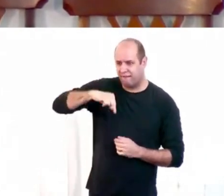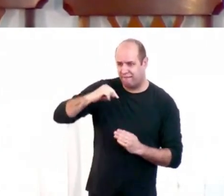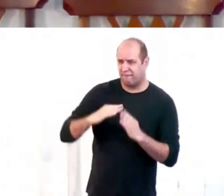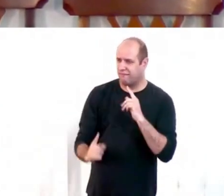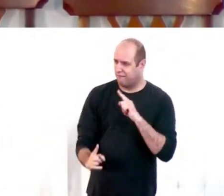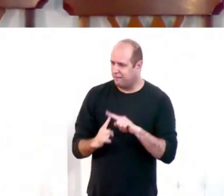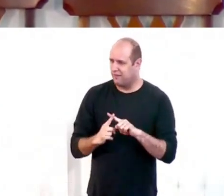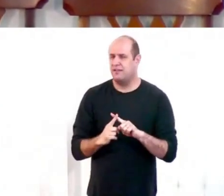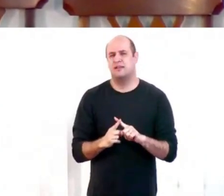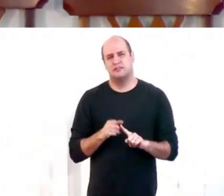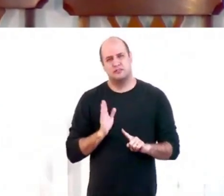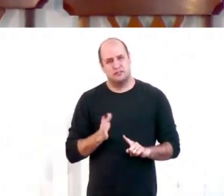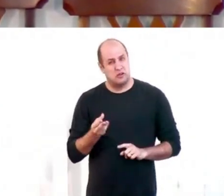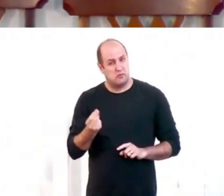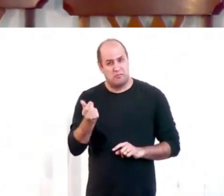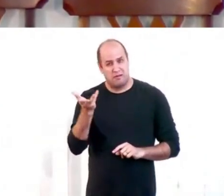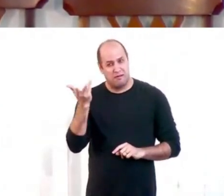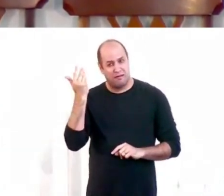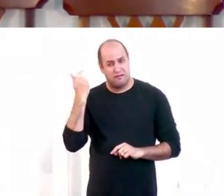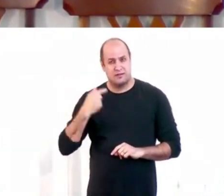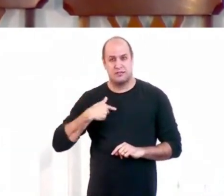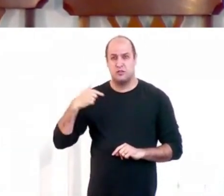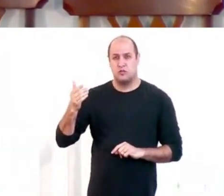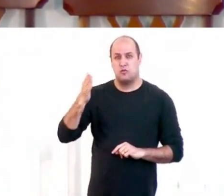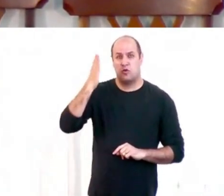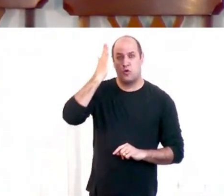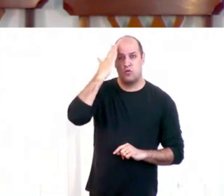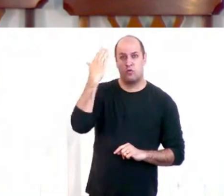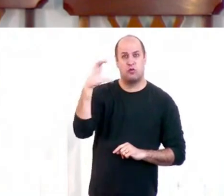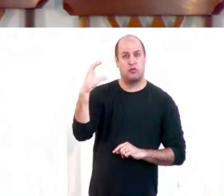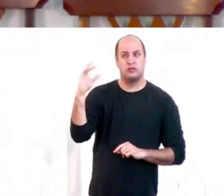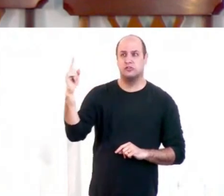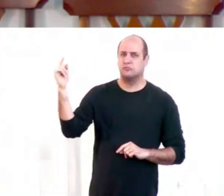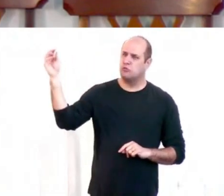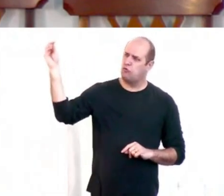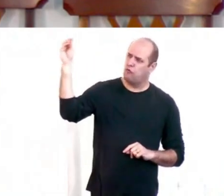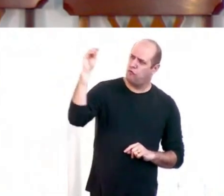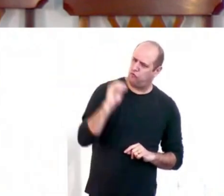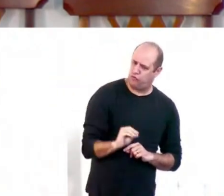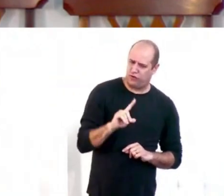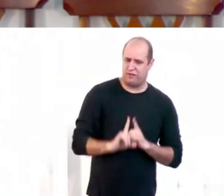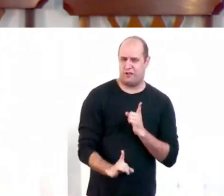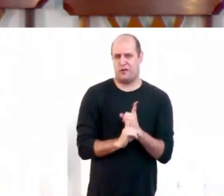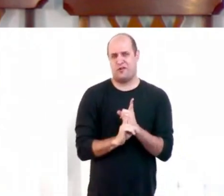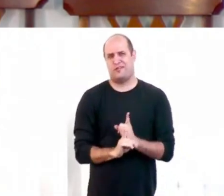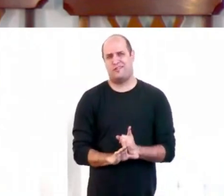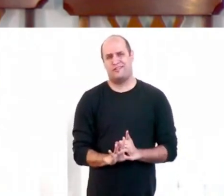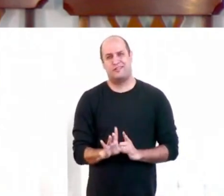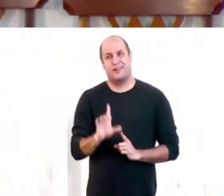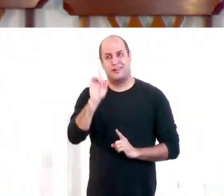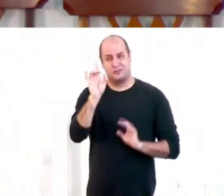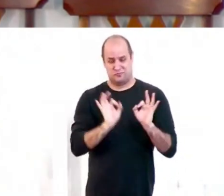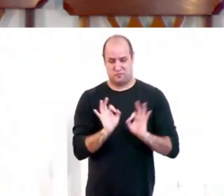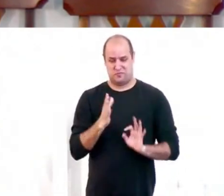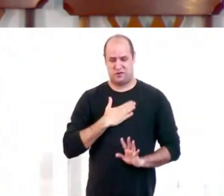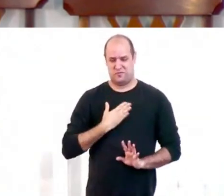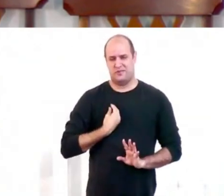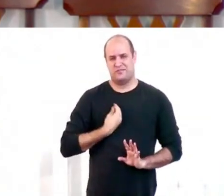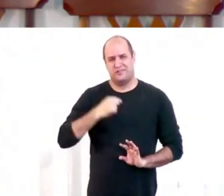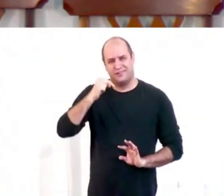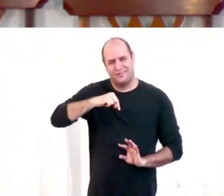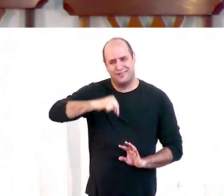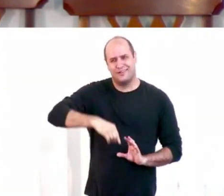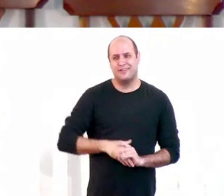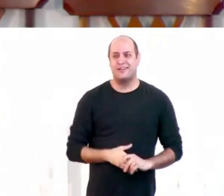igreja. Eu saí lá de Curitiba para encontrar a pessoa que Deus preparou, e nós